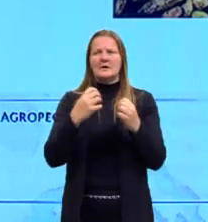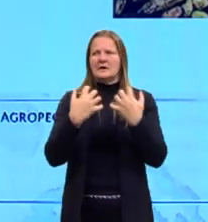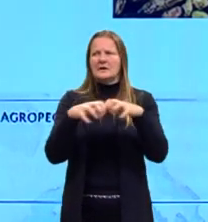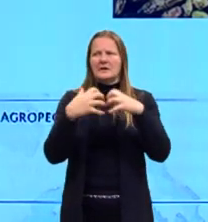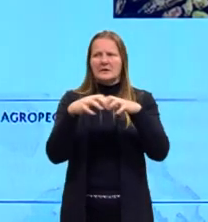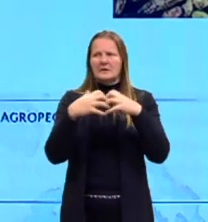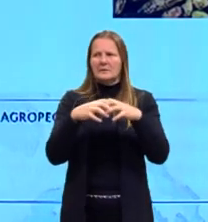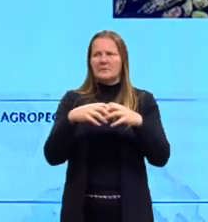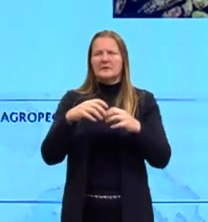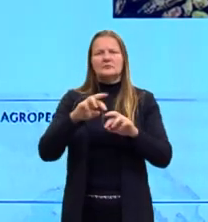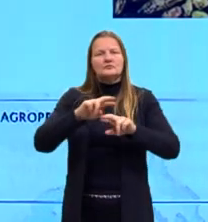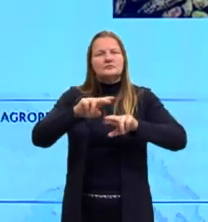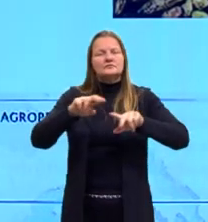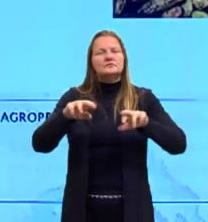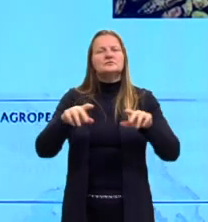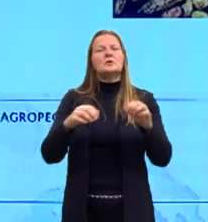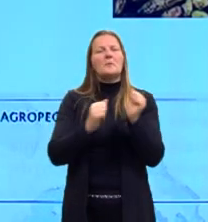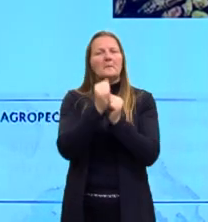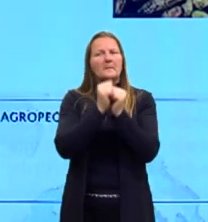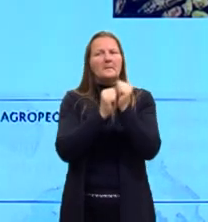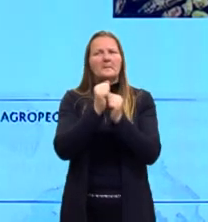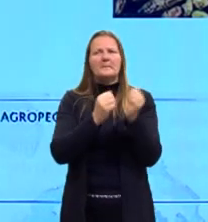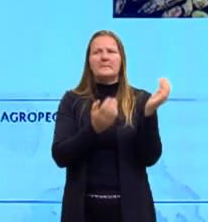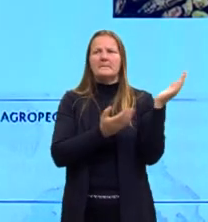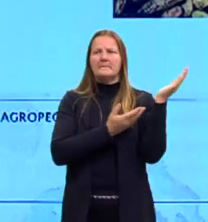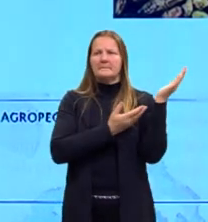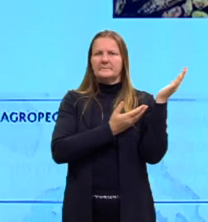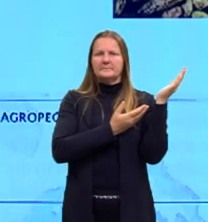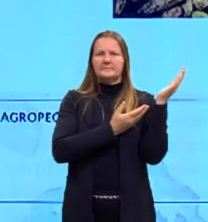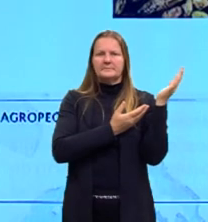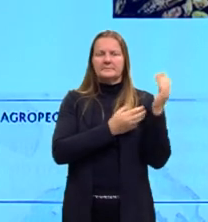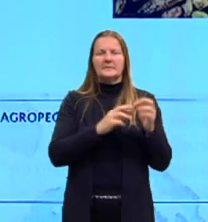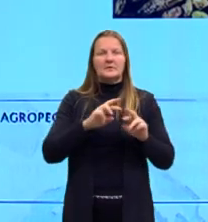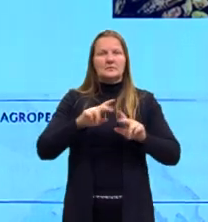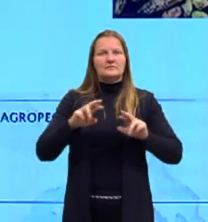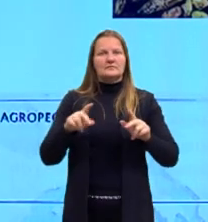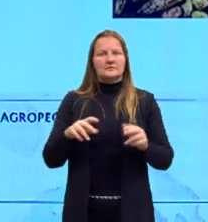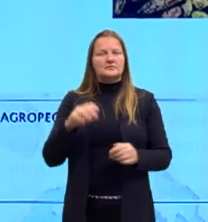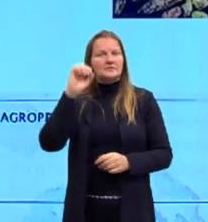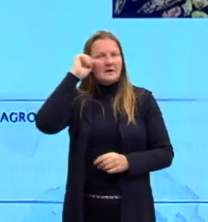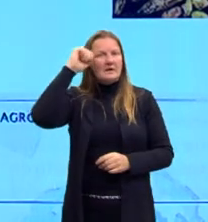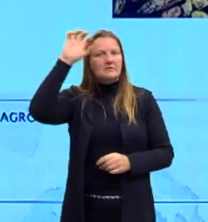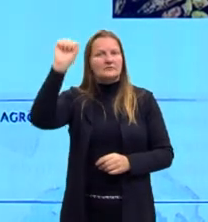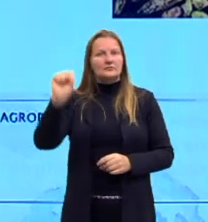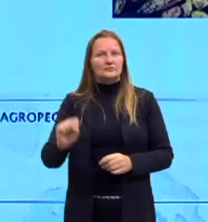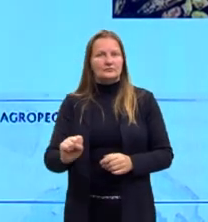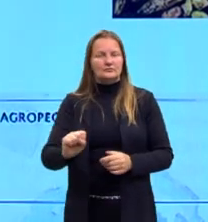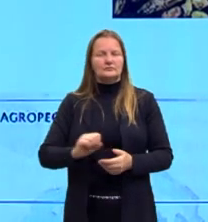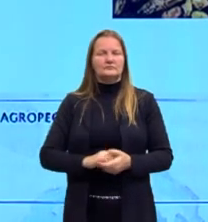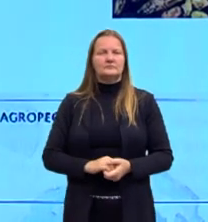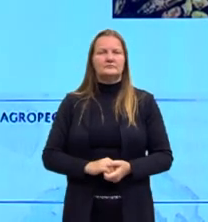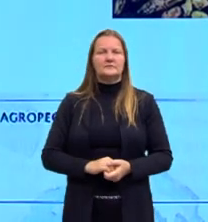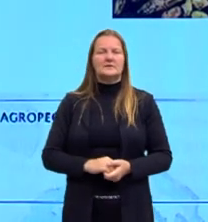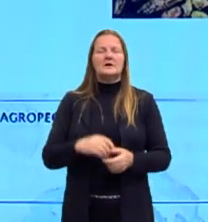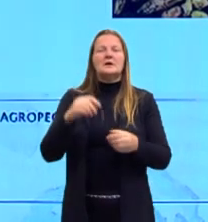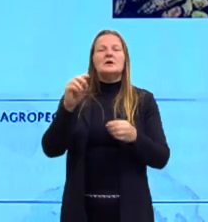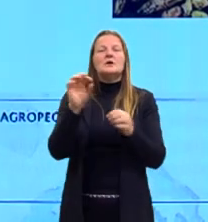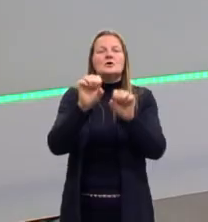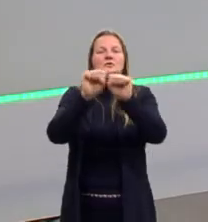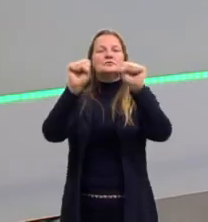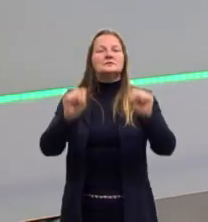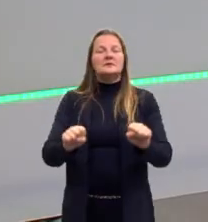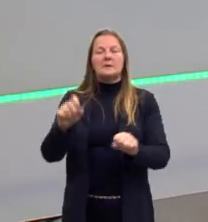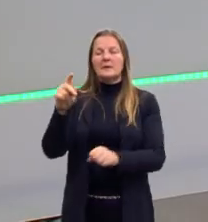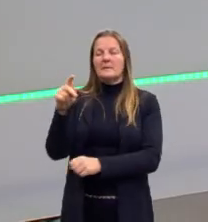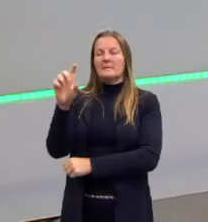especializadas já tem alguma mecanização entre outras questões aí tá sobre sistema Plantation é